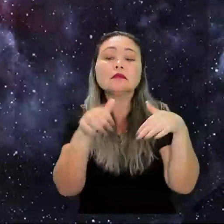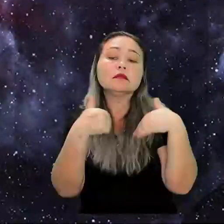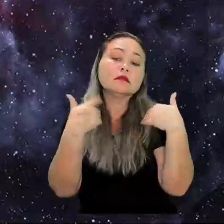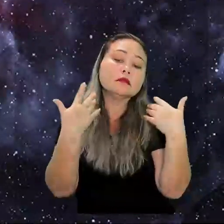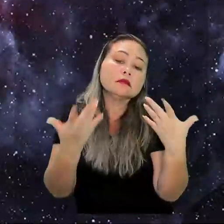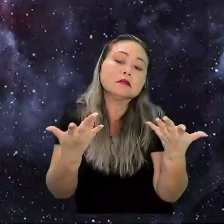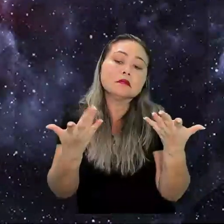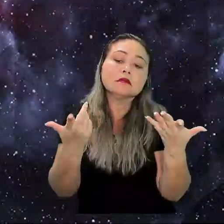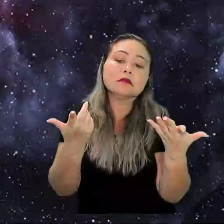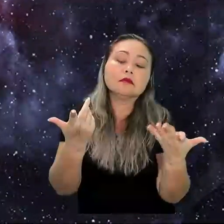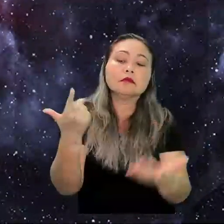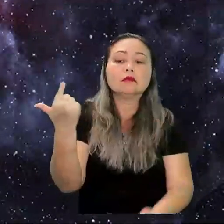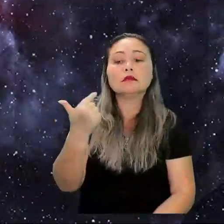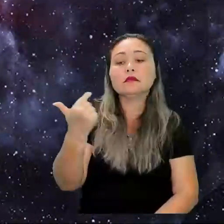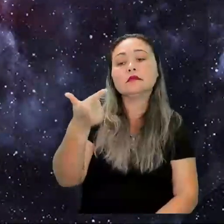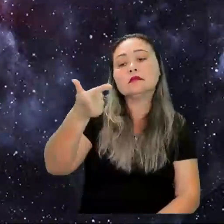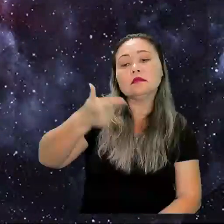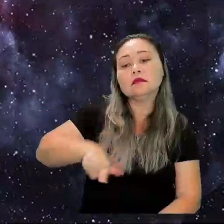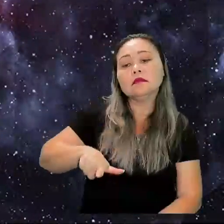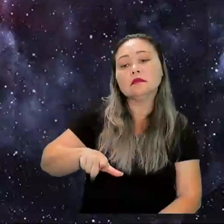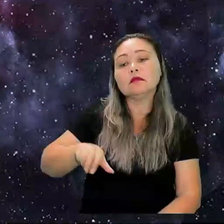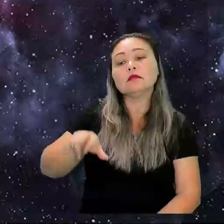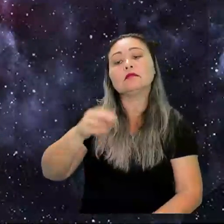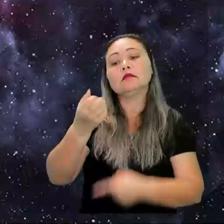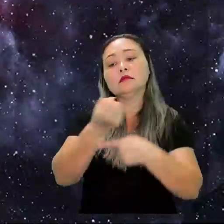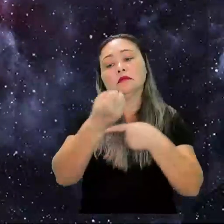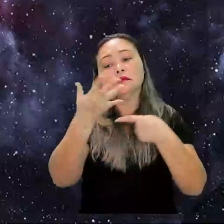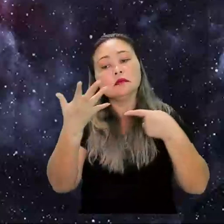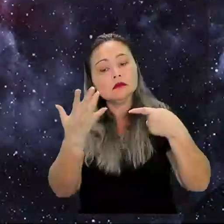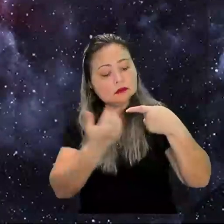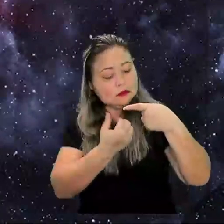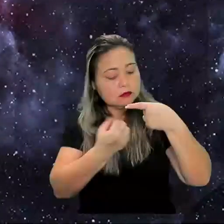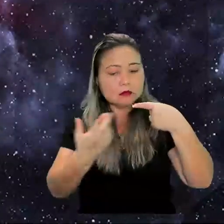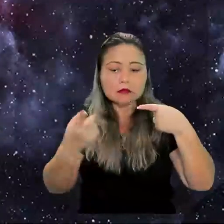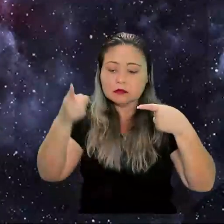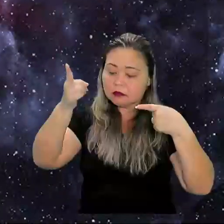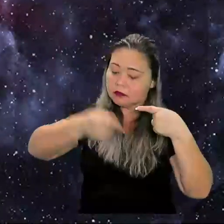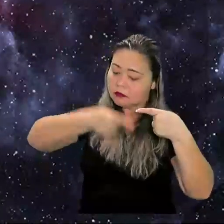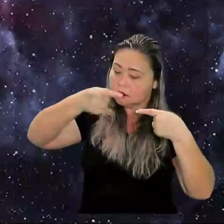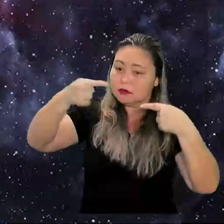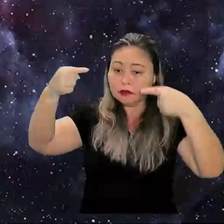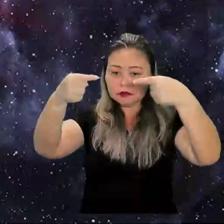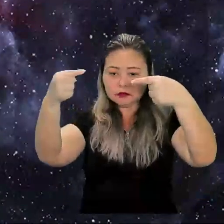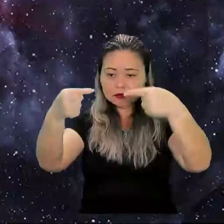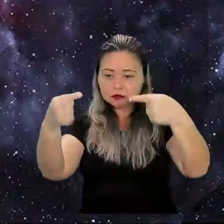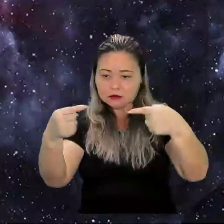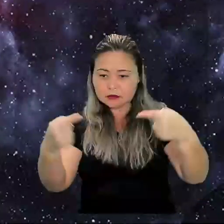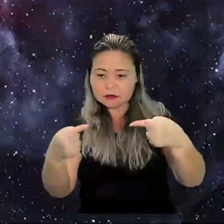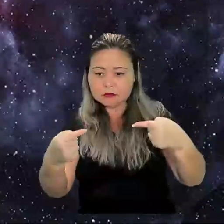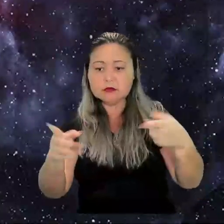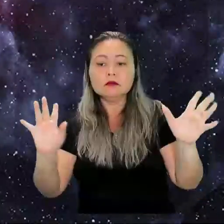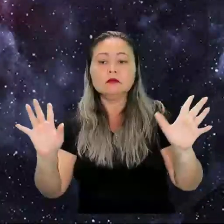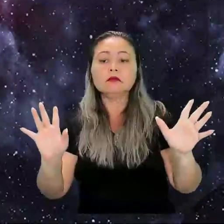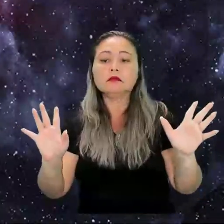essa segunda, gente. De novo, razão, trabalhando razão, proporção, né? Assim, aí no